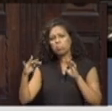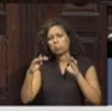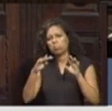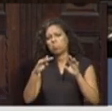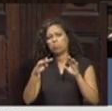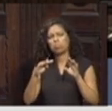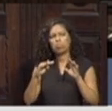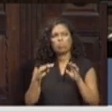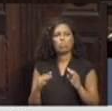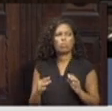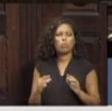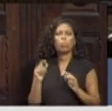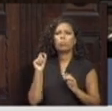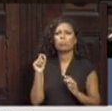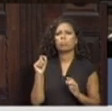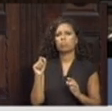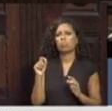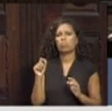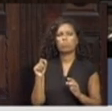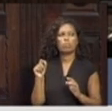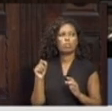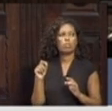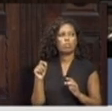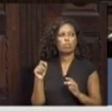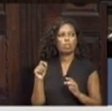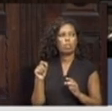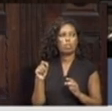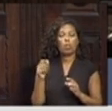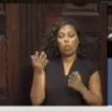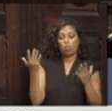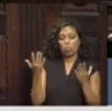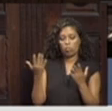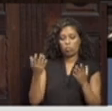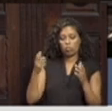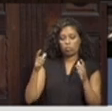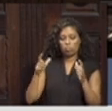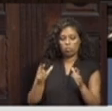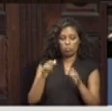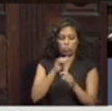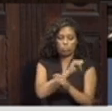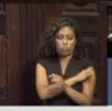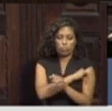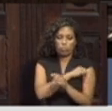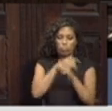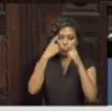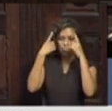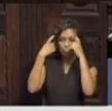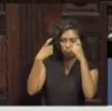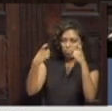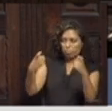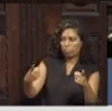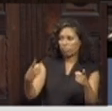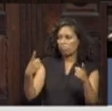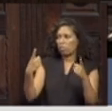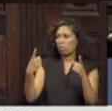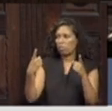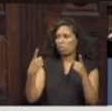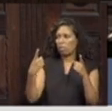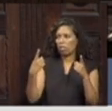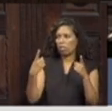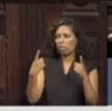eu queria hoje me pronunciar, e é uma feliz coincidência, não pelo tema, mas